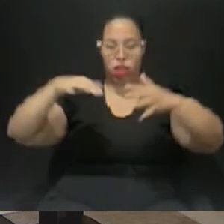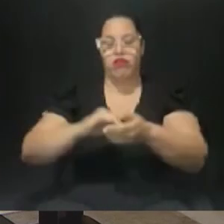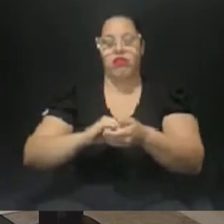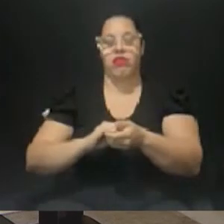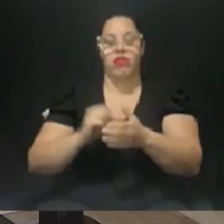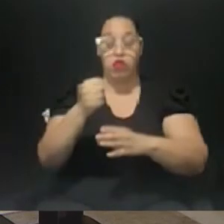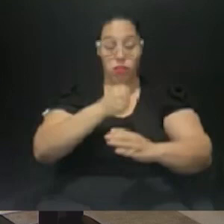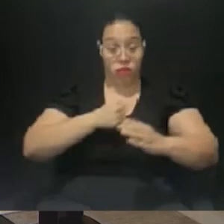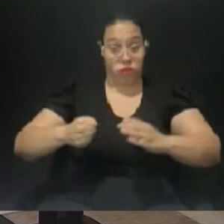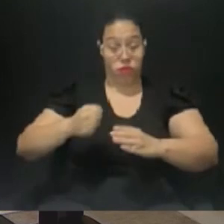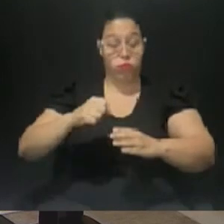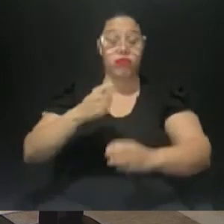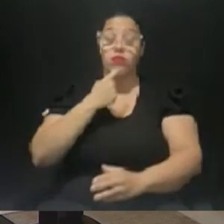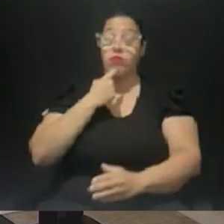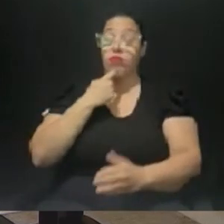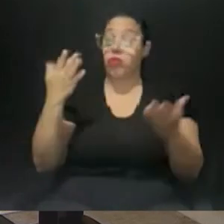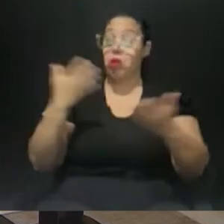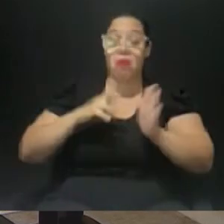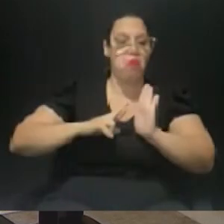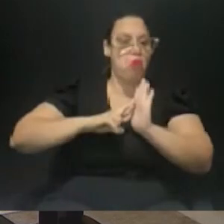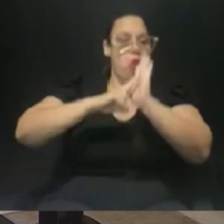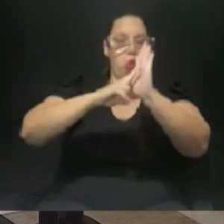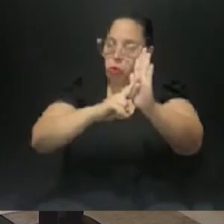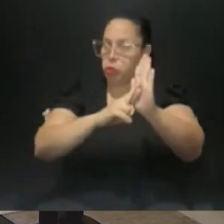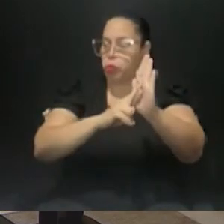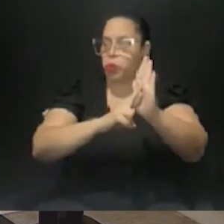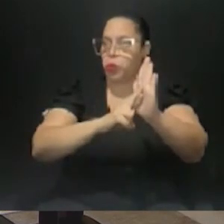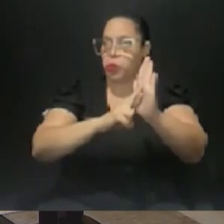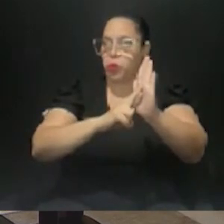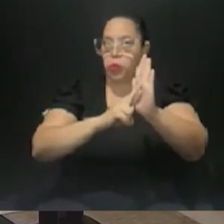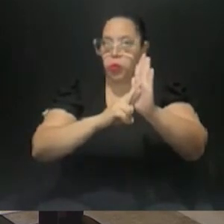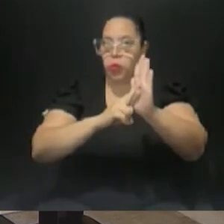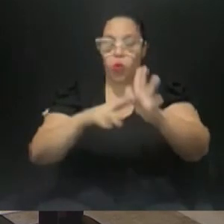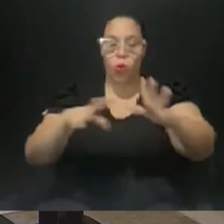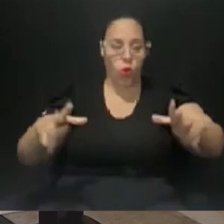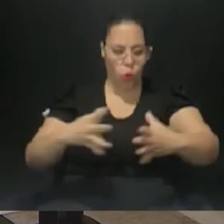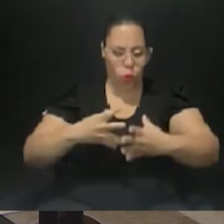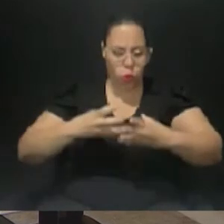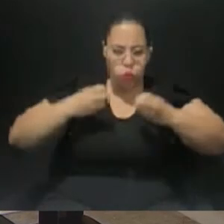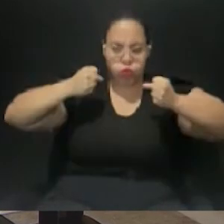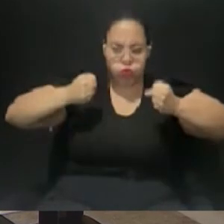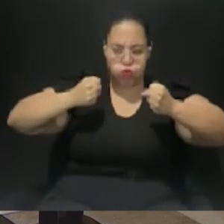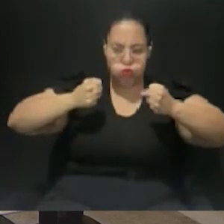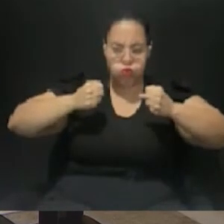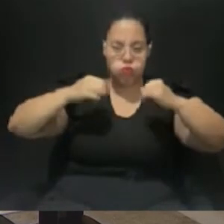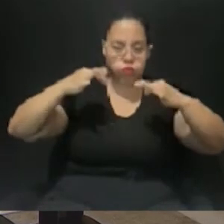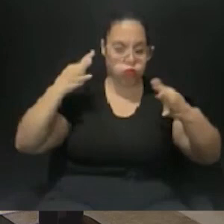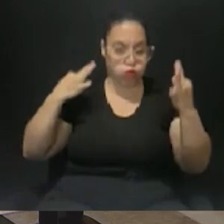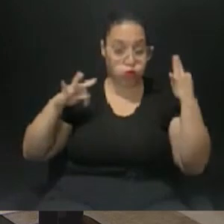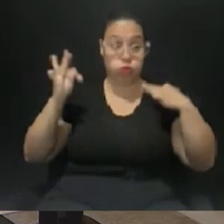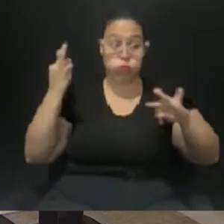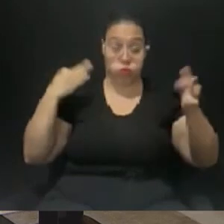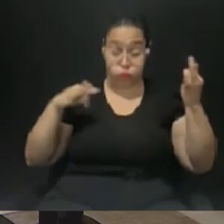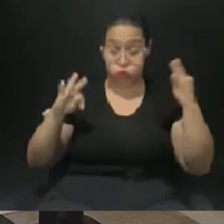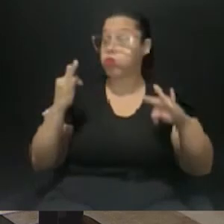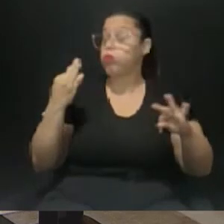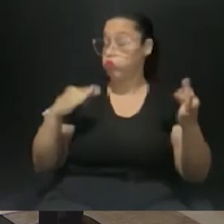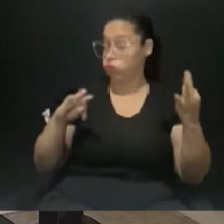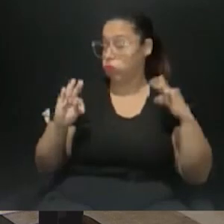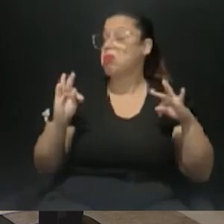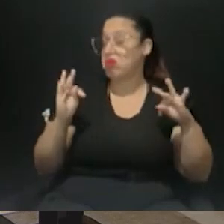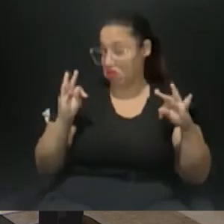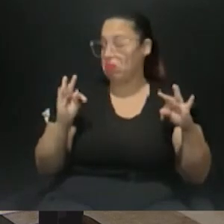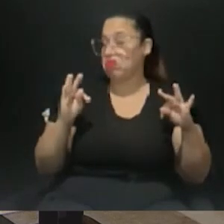de Campinas hoje é uma referência. Ela sustenta o nosso turismo de negócios, turismo